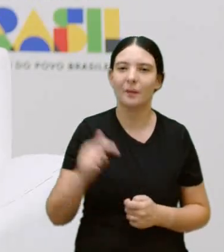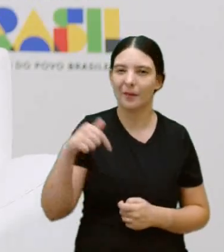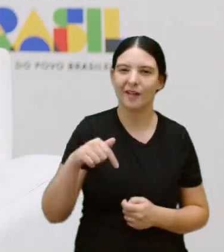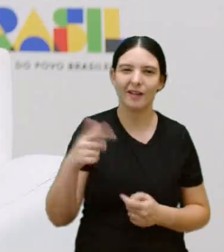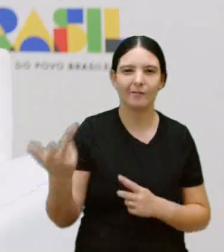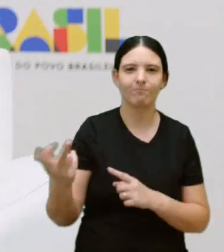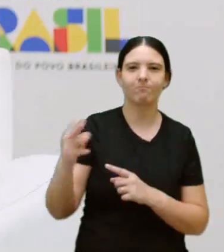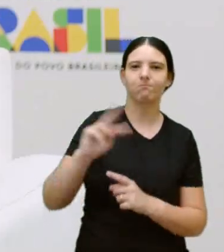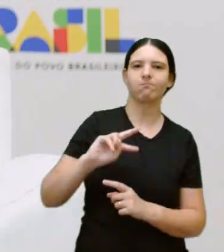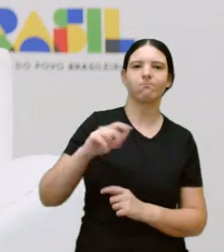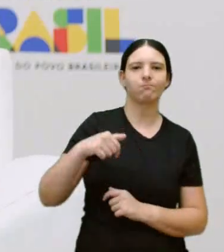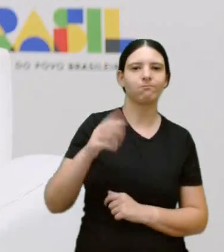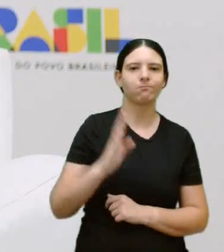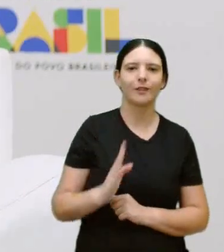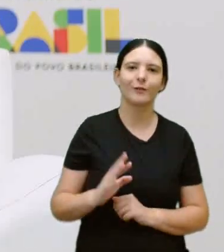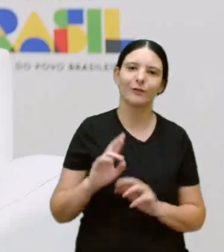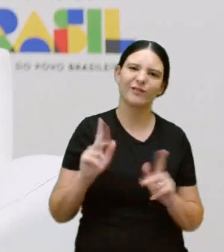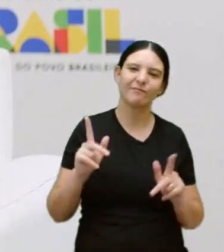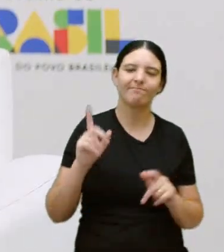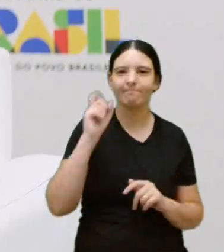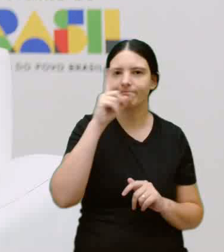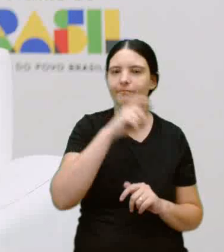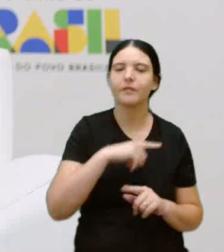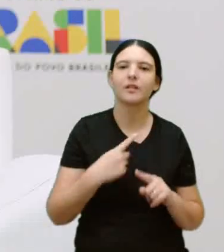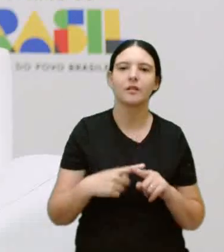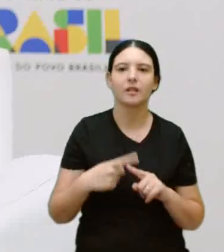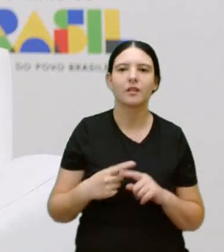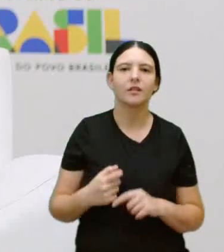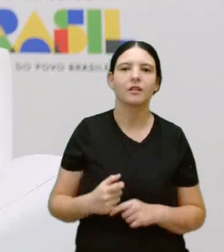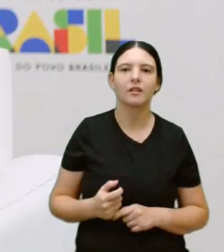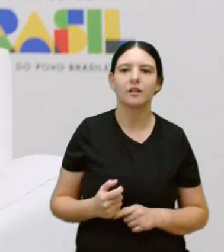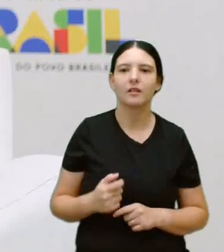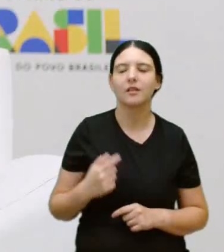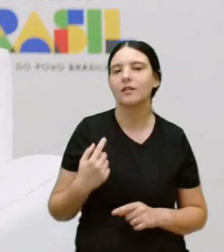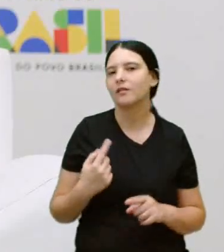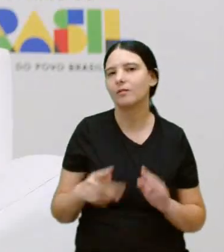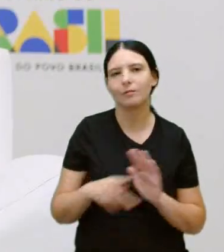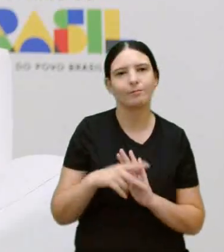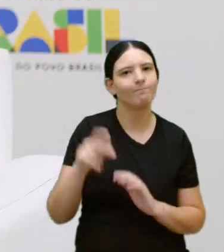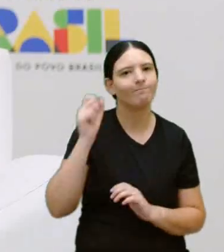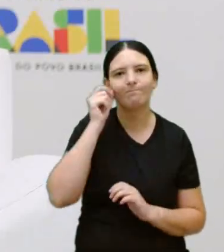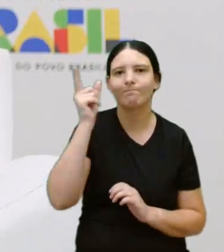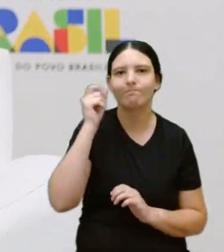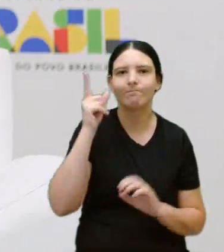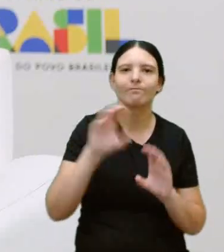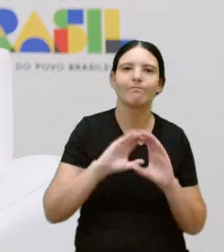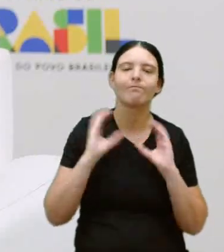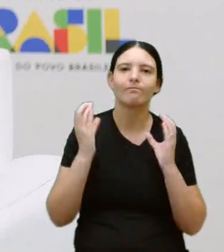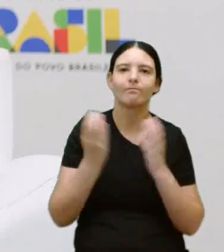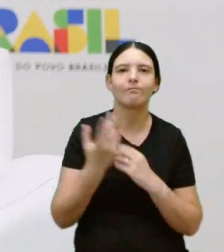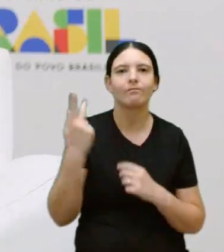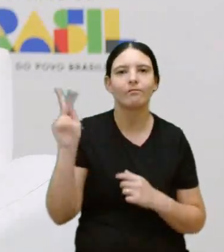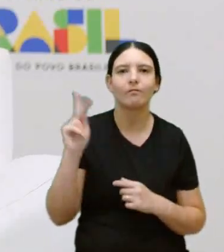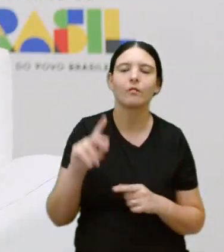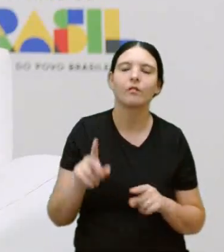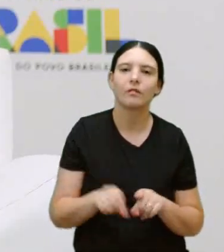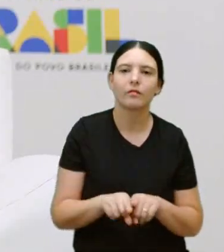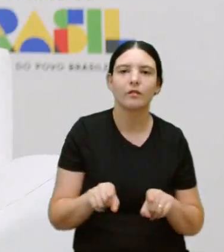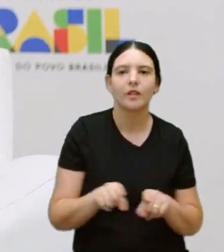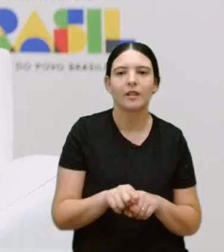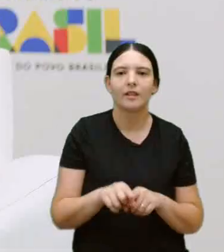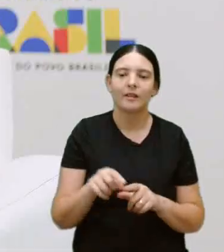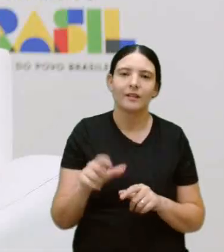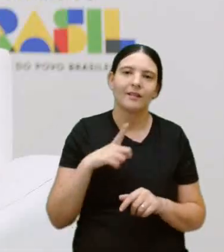transferir. Essa parte do oráculo é difícil transferir, porque é uma questão cultural naquela comunidade. É como tem a astrologia védica na